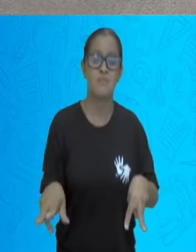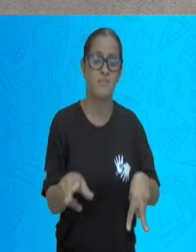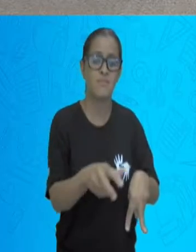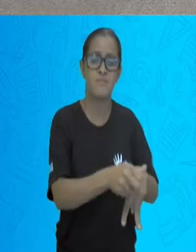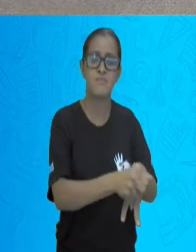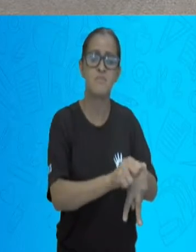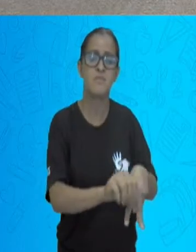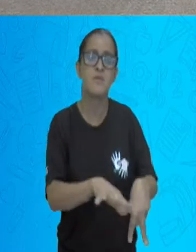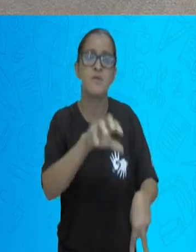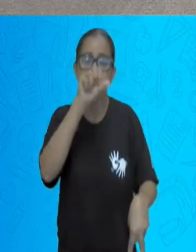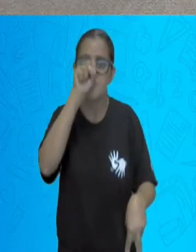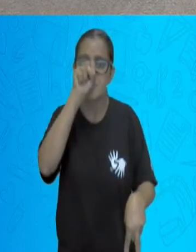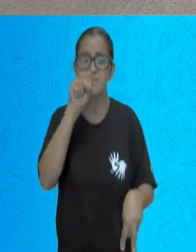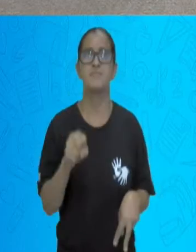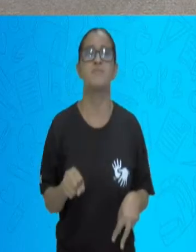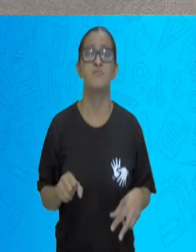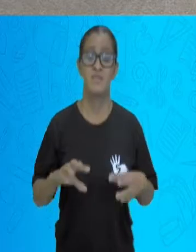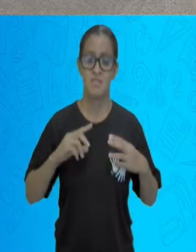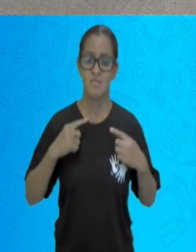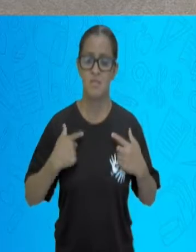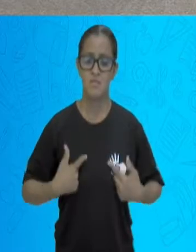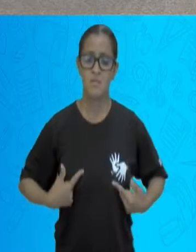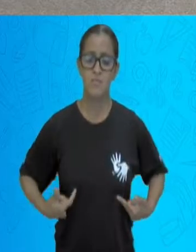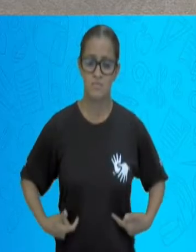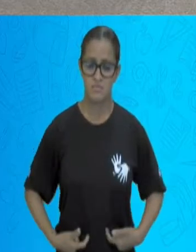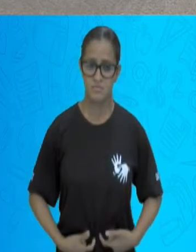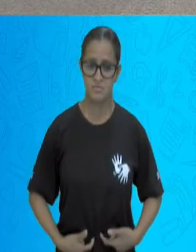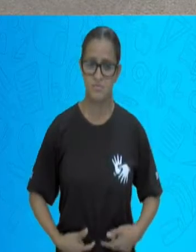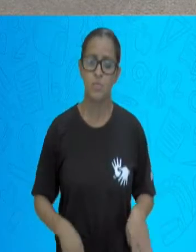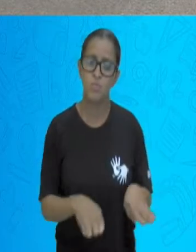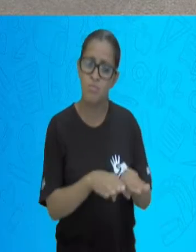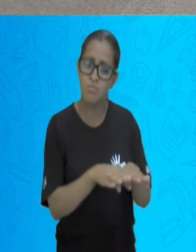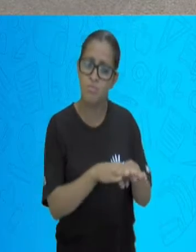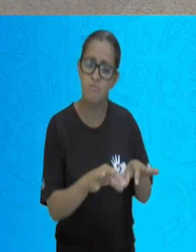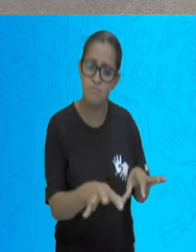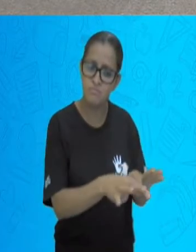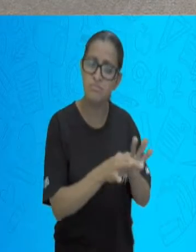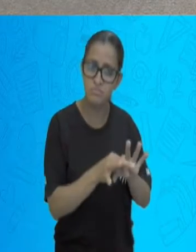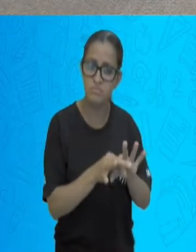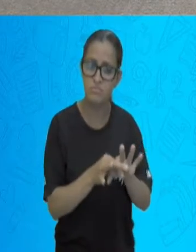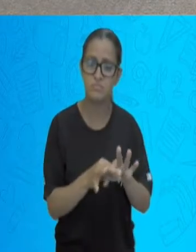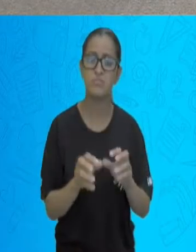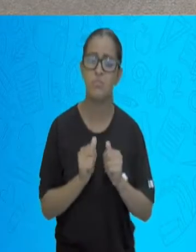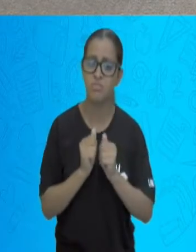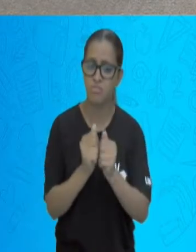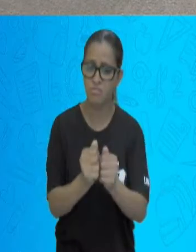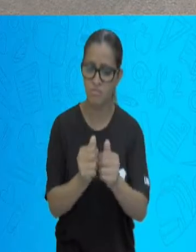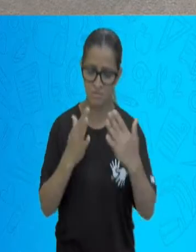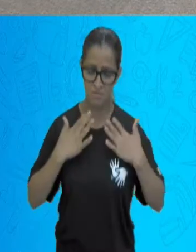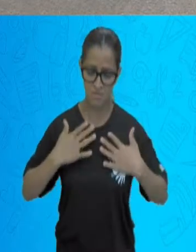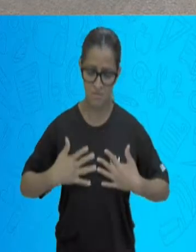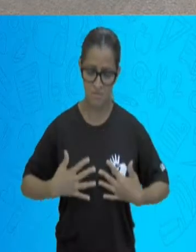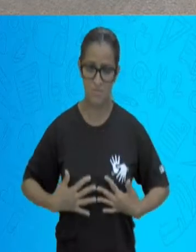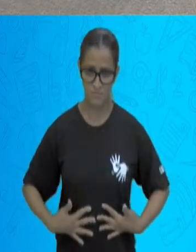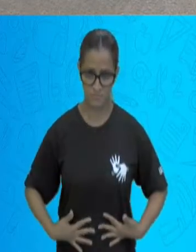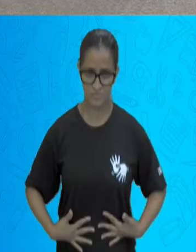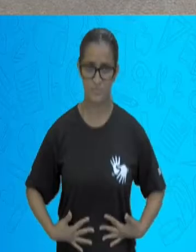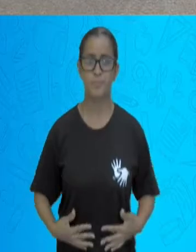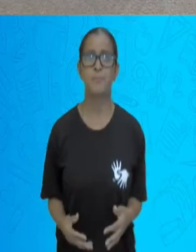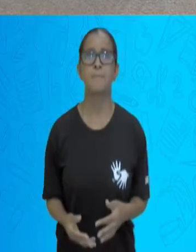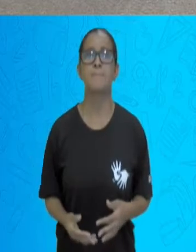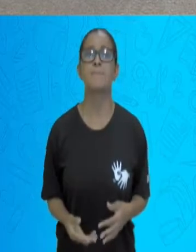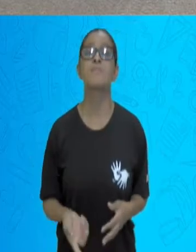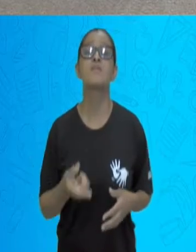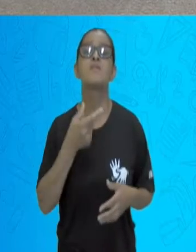digestório quanto ao sistema respiratório, tá bom? Daí ela vai para